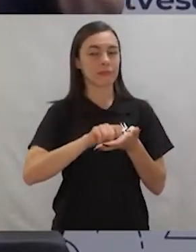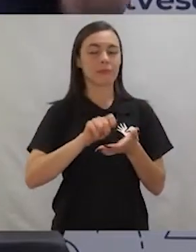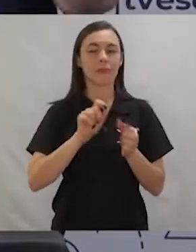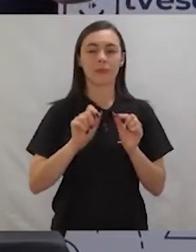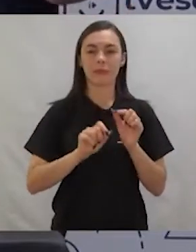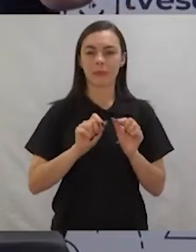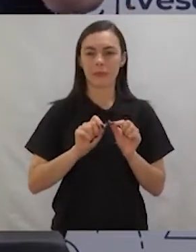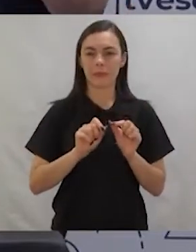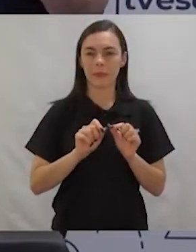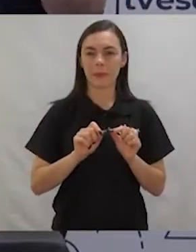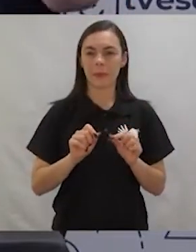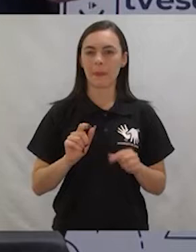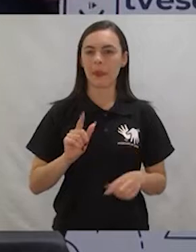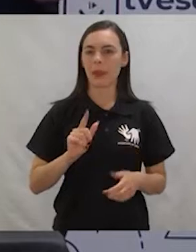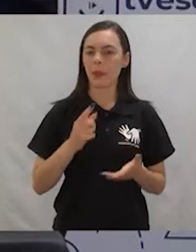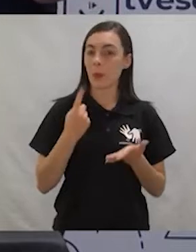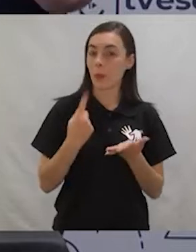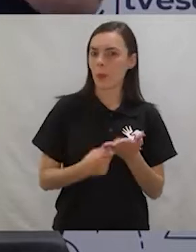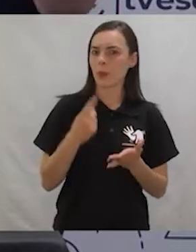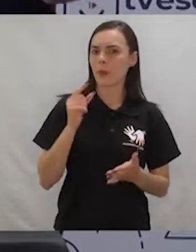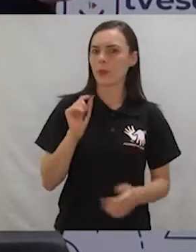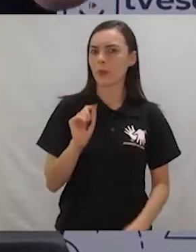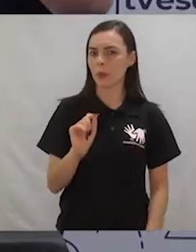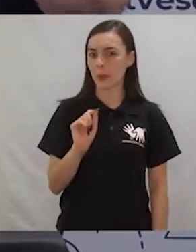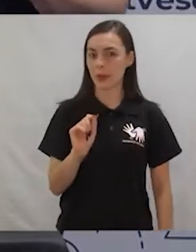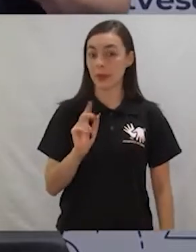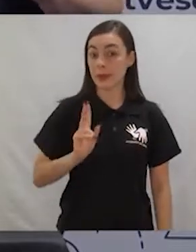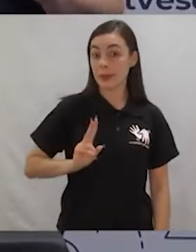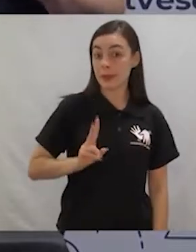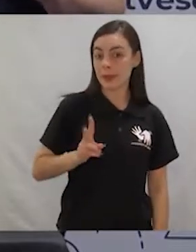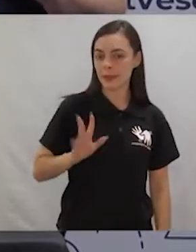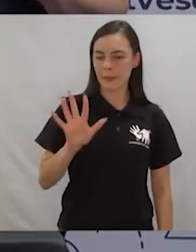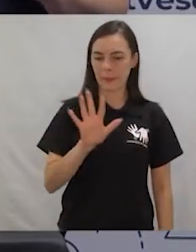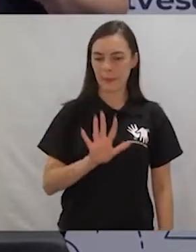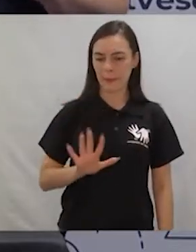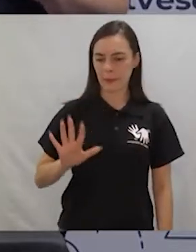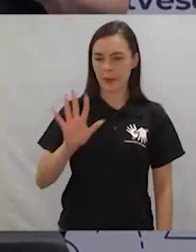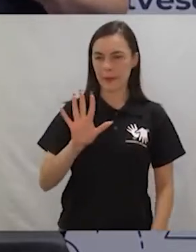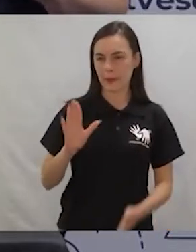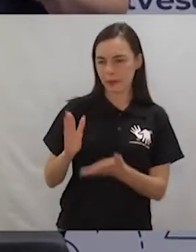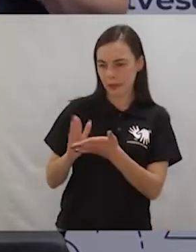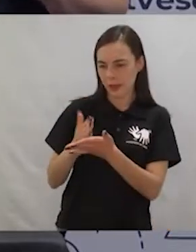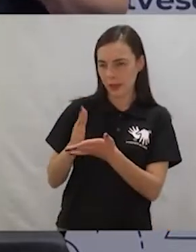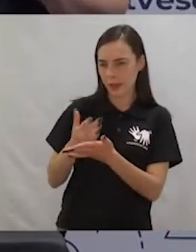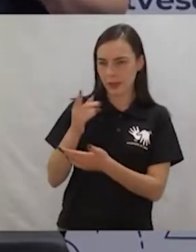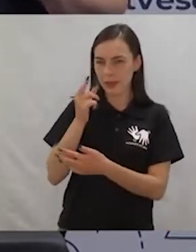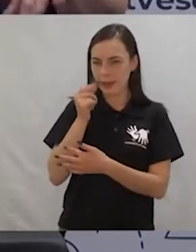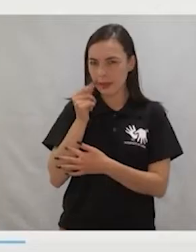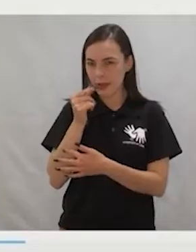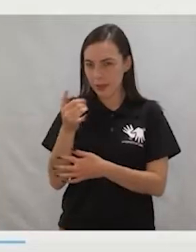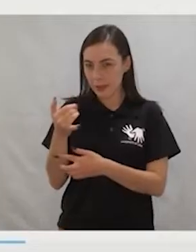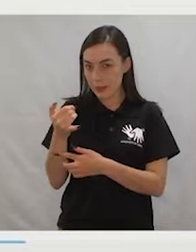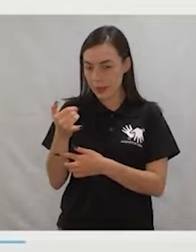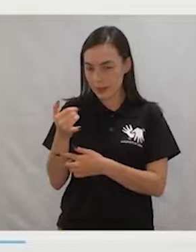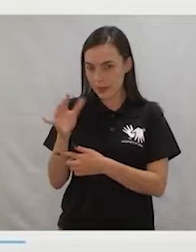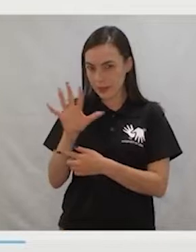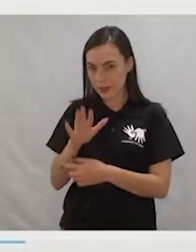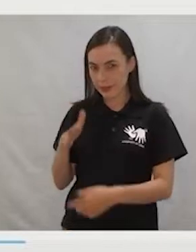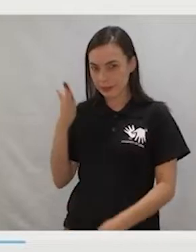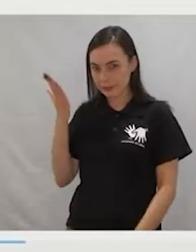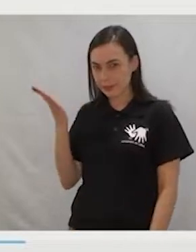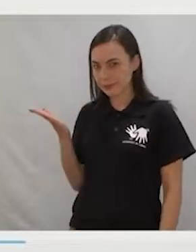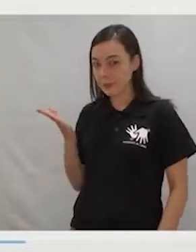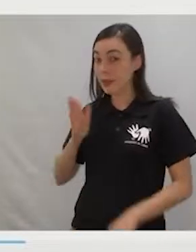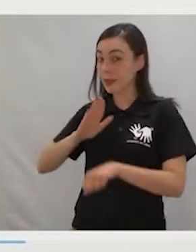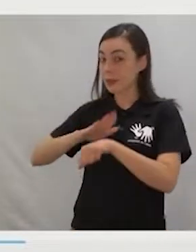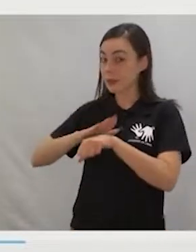hoje. E agora nós vamos ter um combinado. Toda vez que aparecer ali o caderno, o lápis e a caneta, é